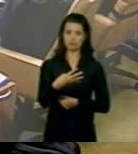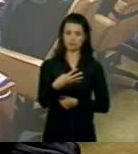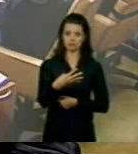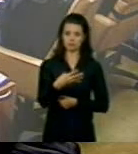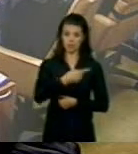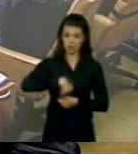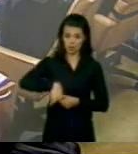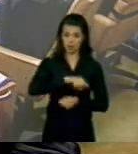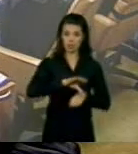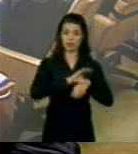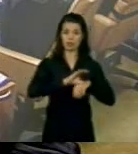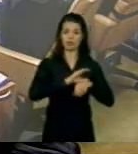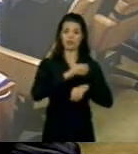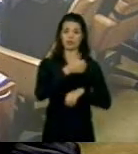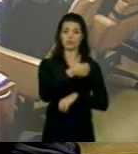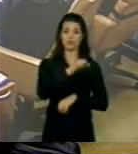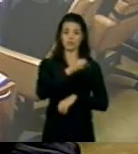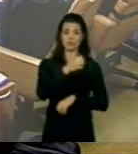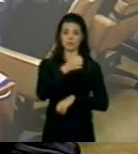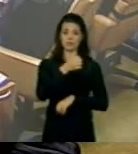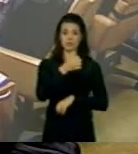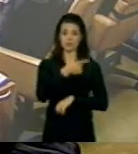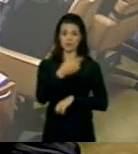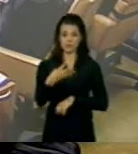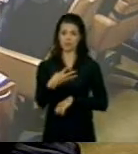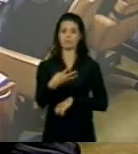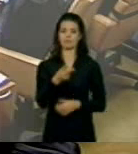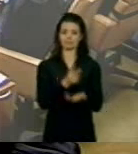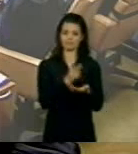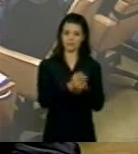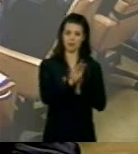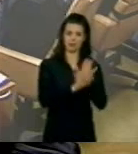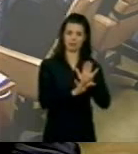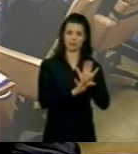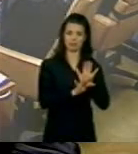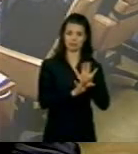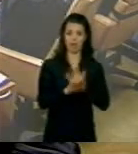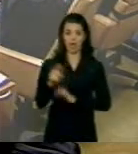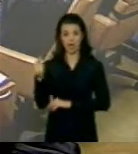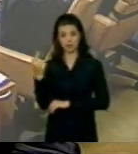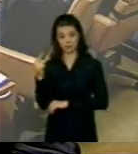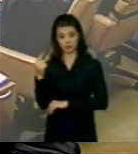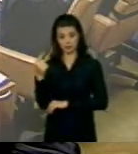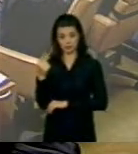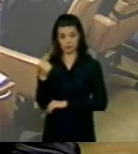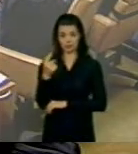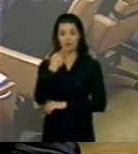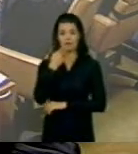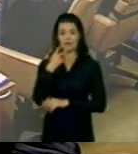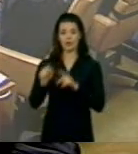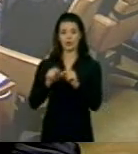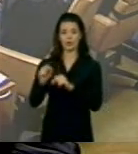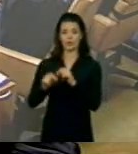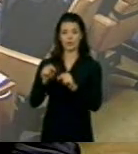de 1824. Com relação à geografia constitucional, longe de